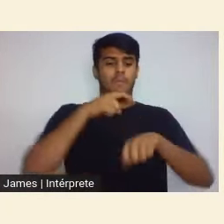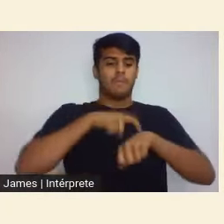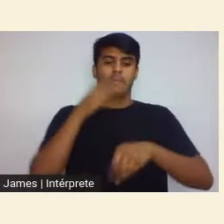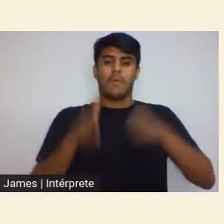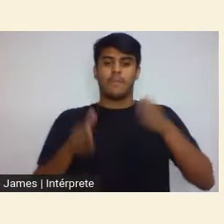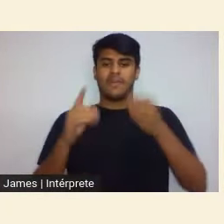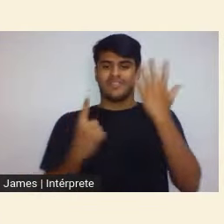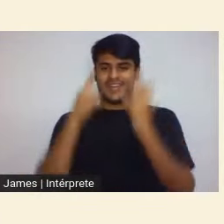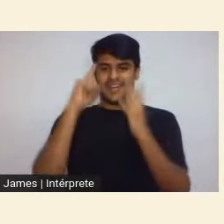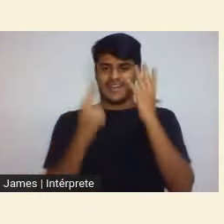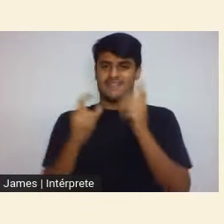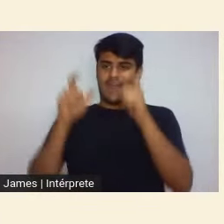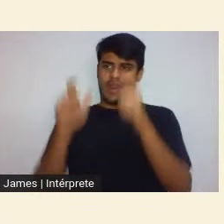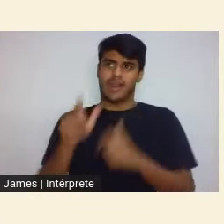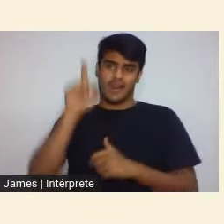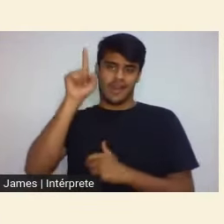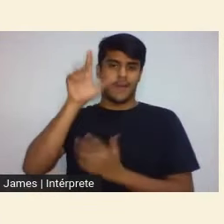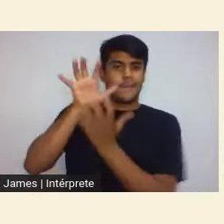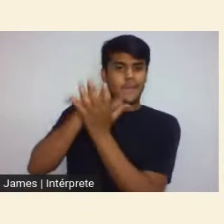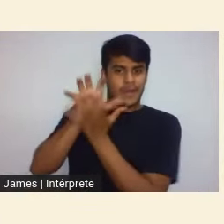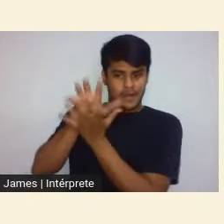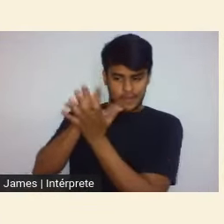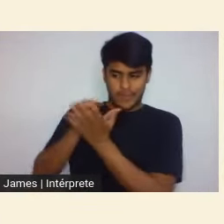né, de